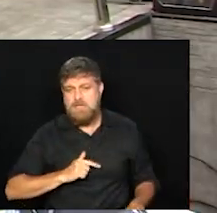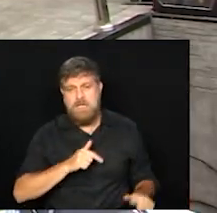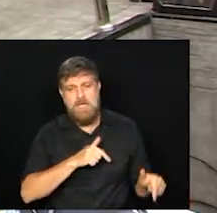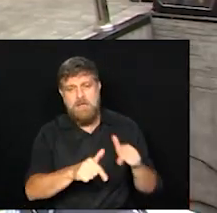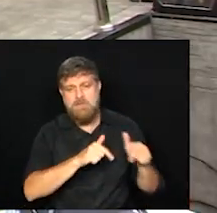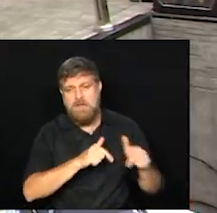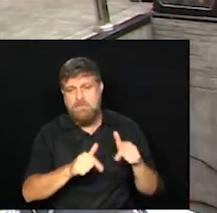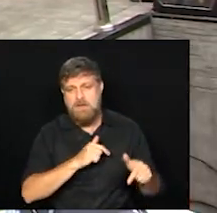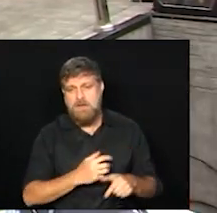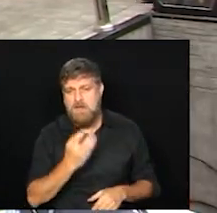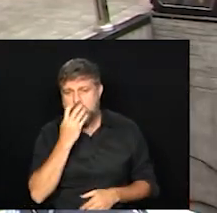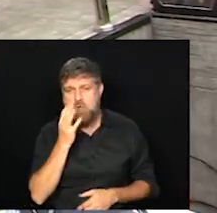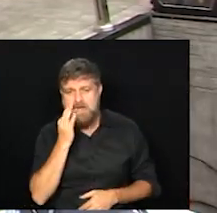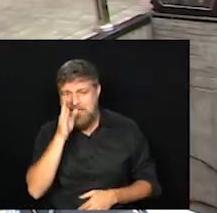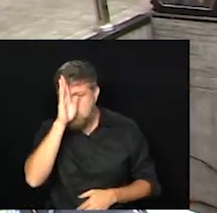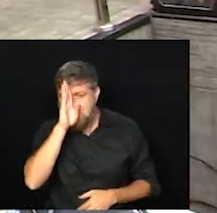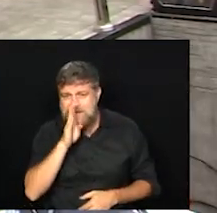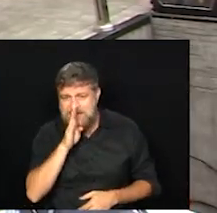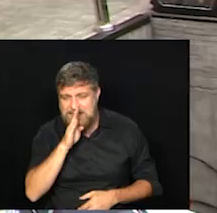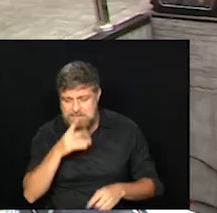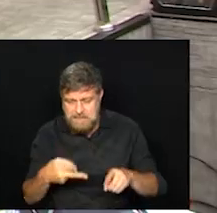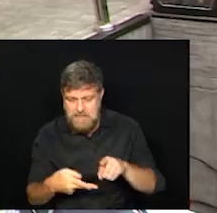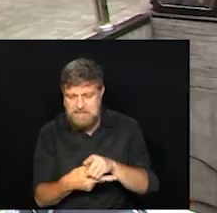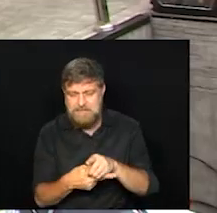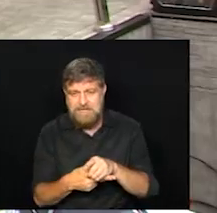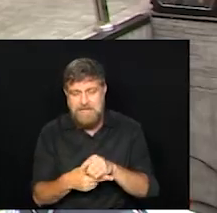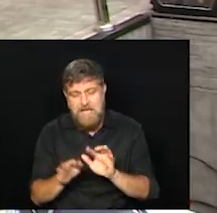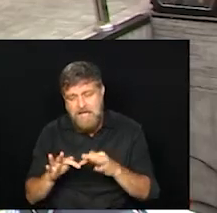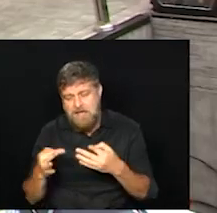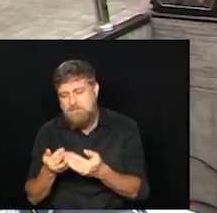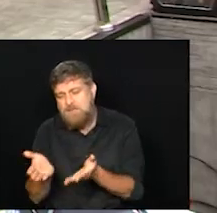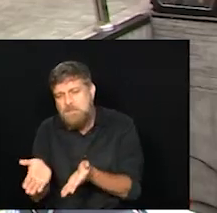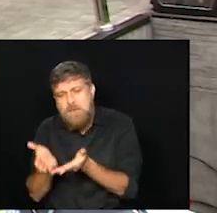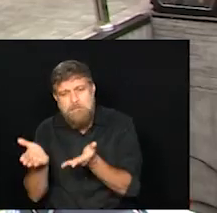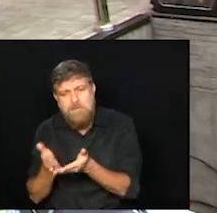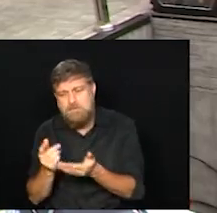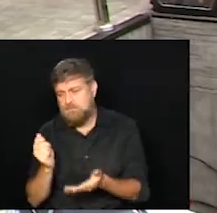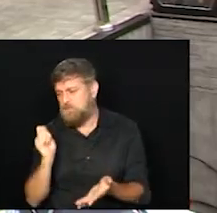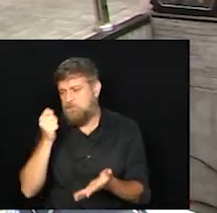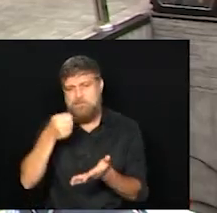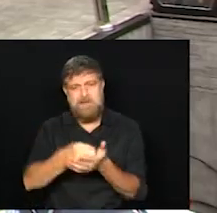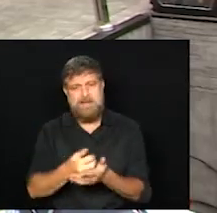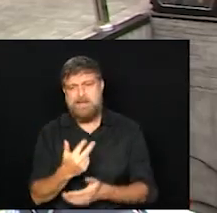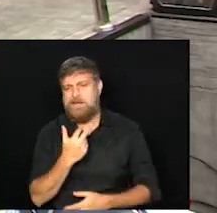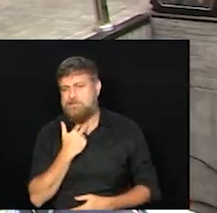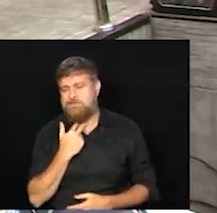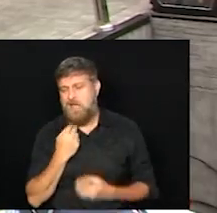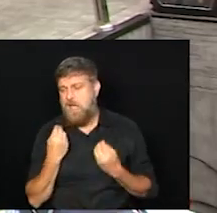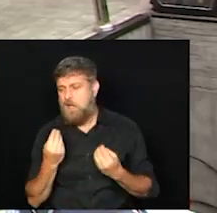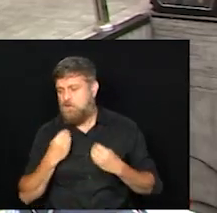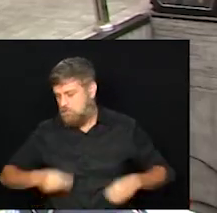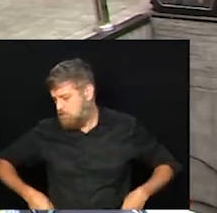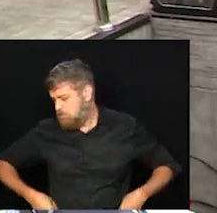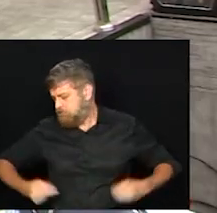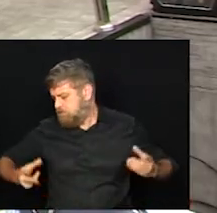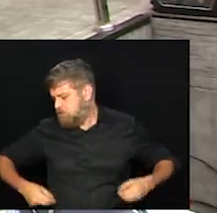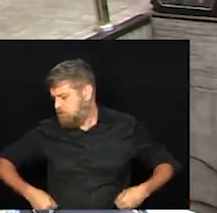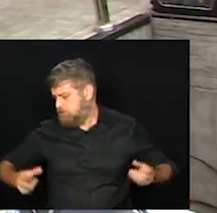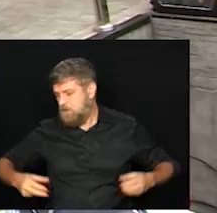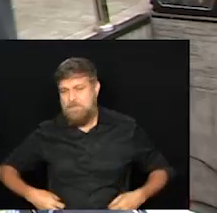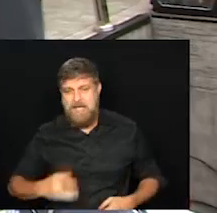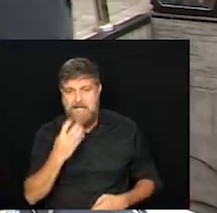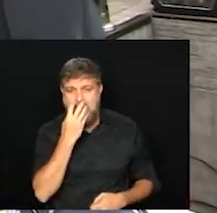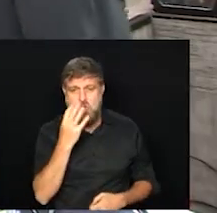serviço. As famílias mais carentes com essa pandemia, elas estão sem condições financeiras para levar seus pets, né, seus animais, os gatos,